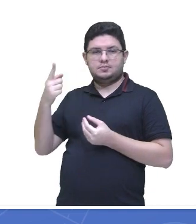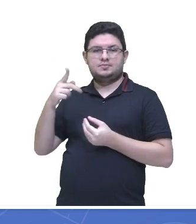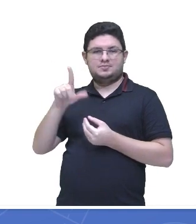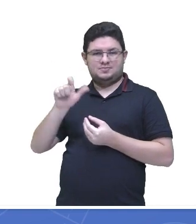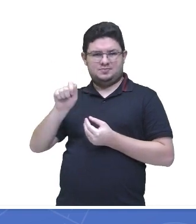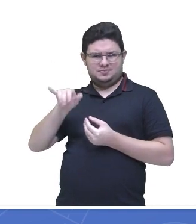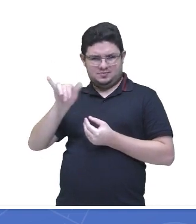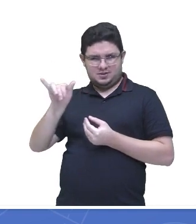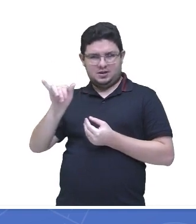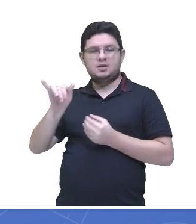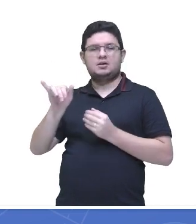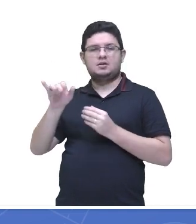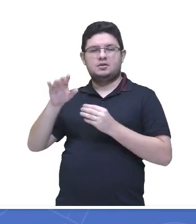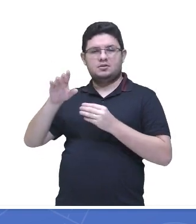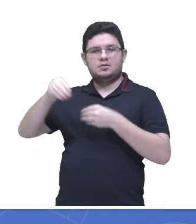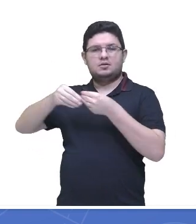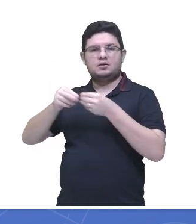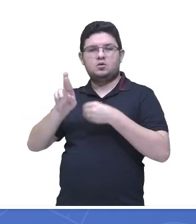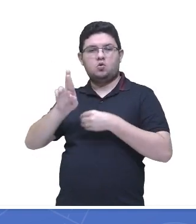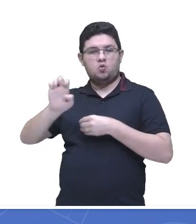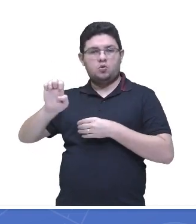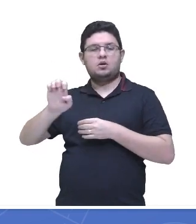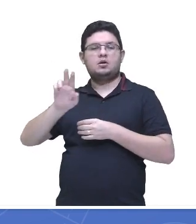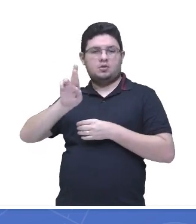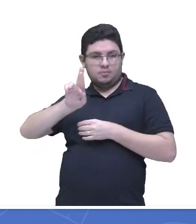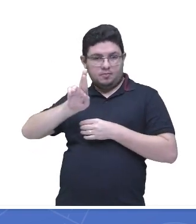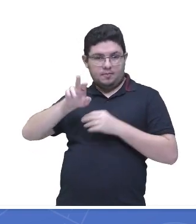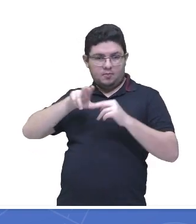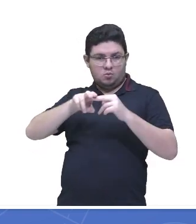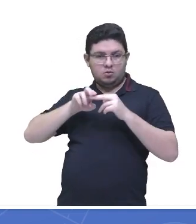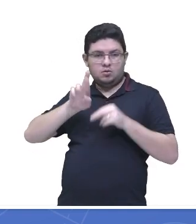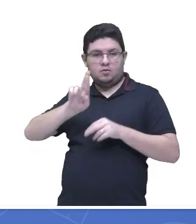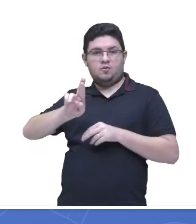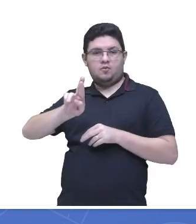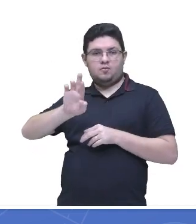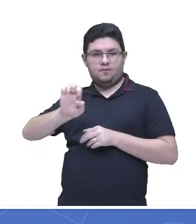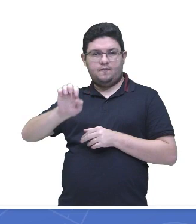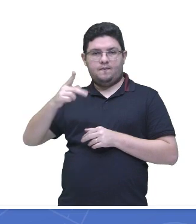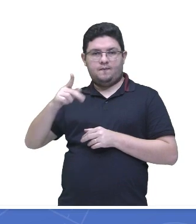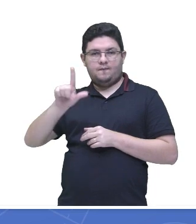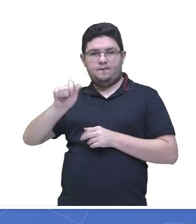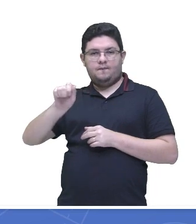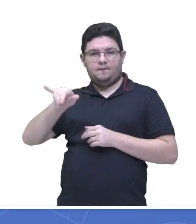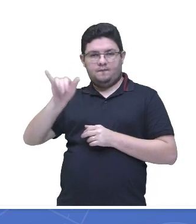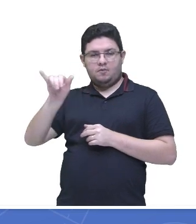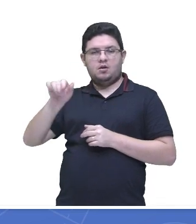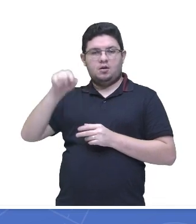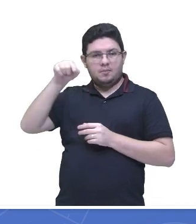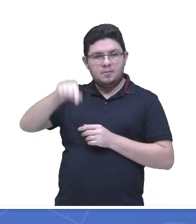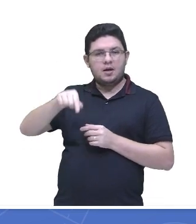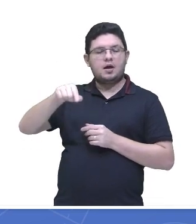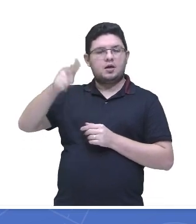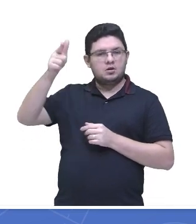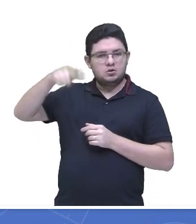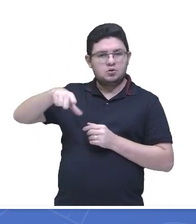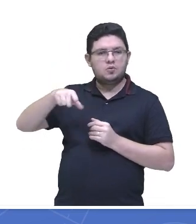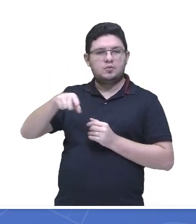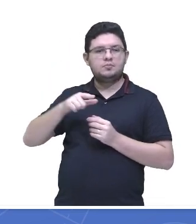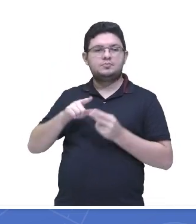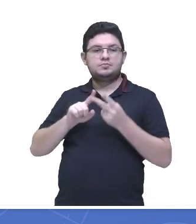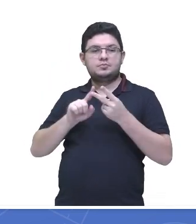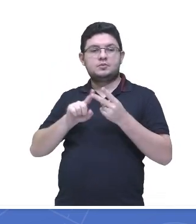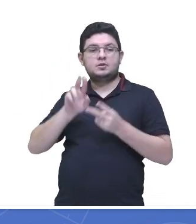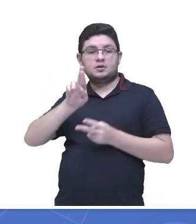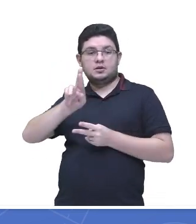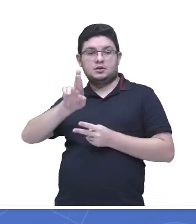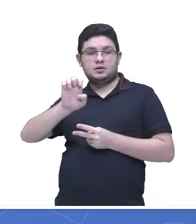tocar novamente, vocês conhecem essa palavra. Reorganize, reorganize que é reorganizar,